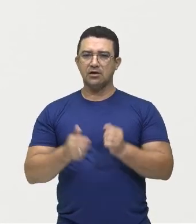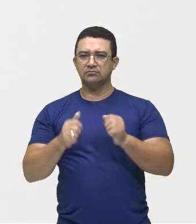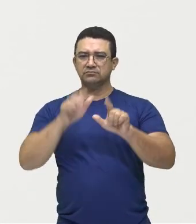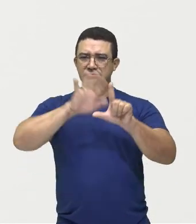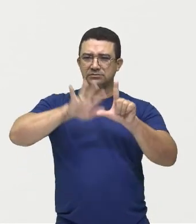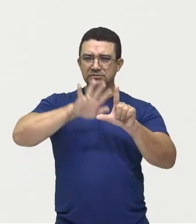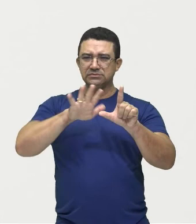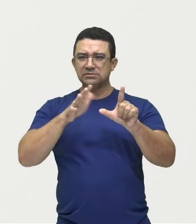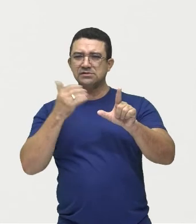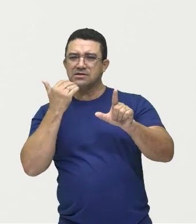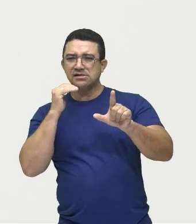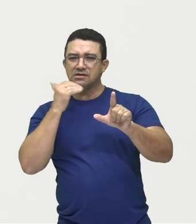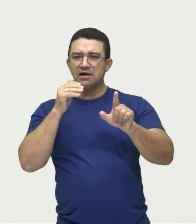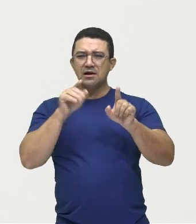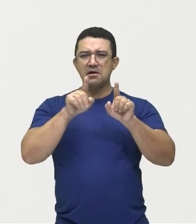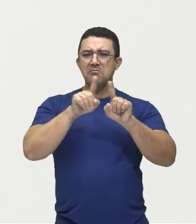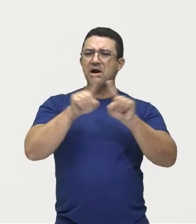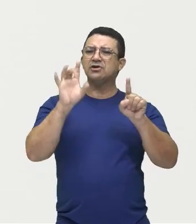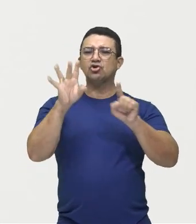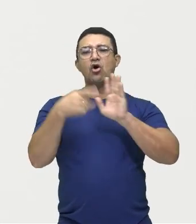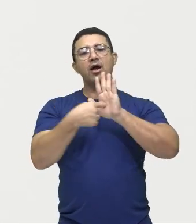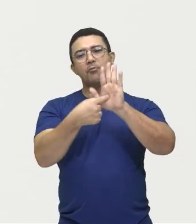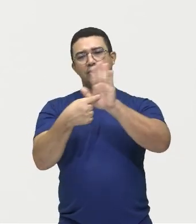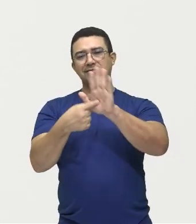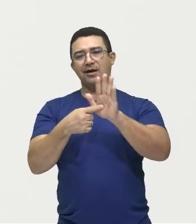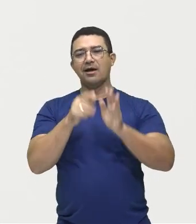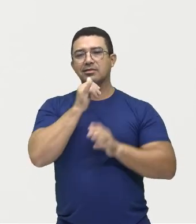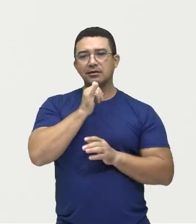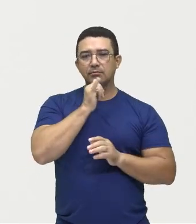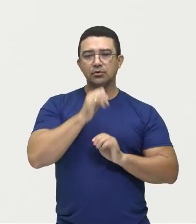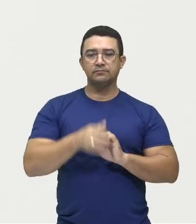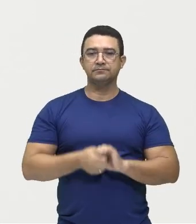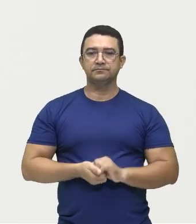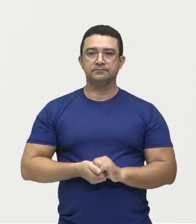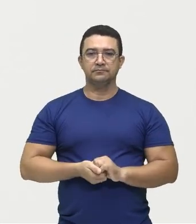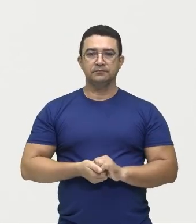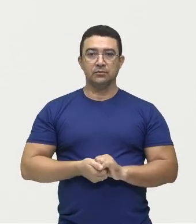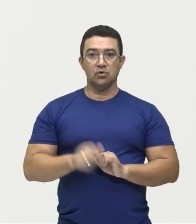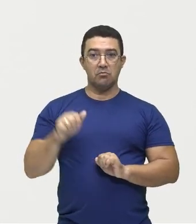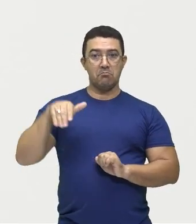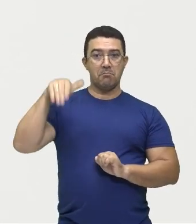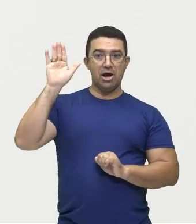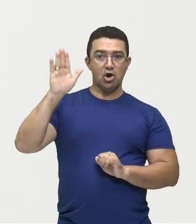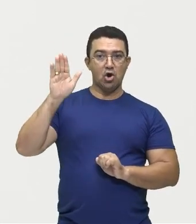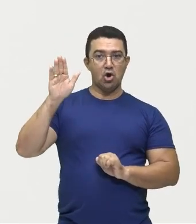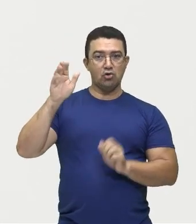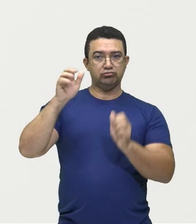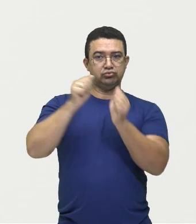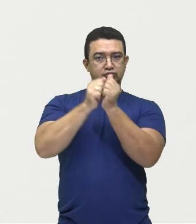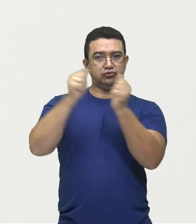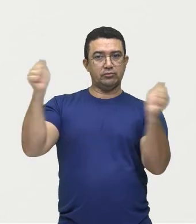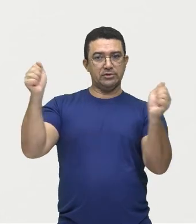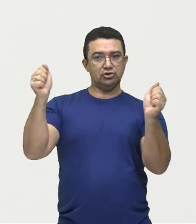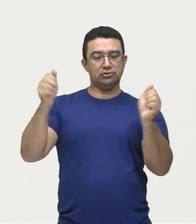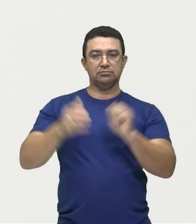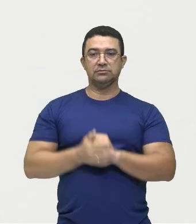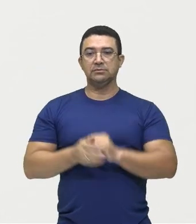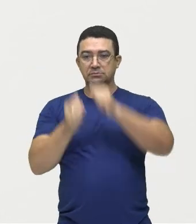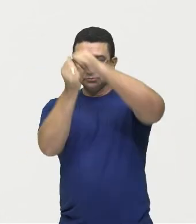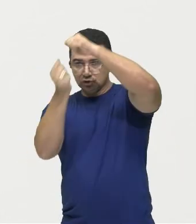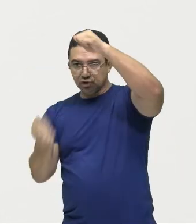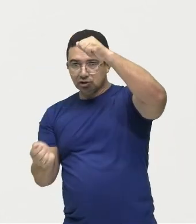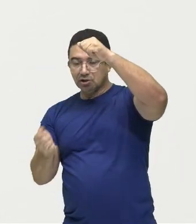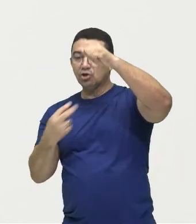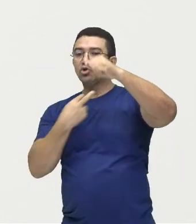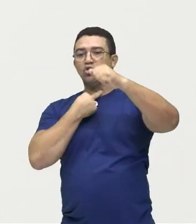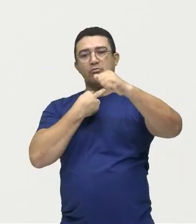desproporcional, mas é só para a gente exemplificar. Vejam só, esse lado aqui, que é o maior lado, ele não pode ser maior que